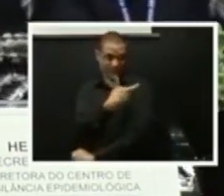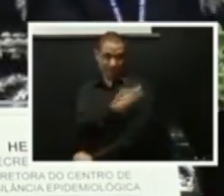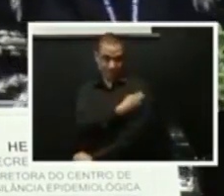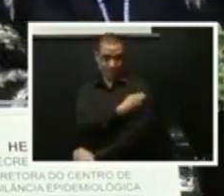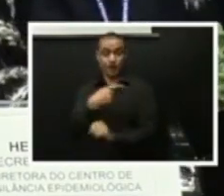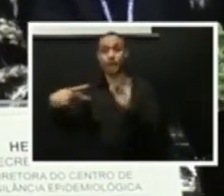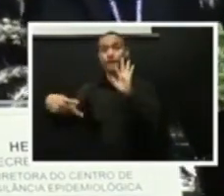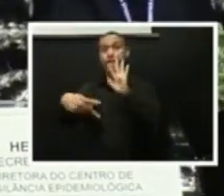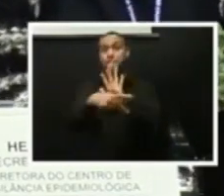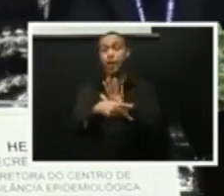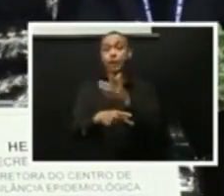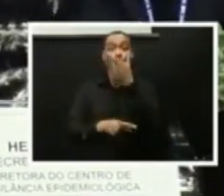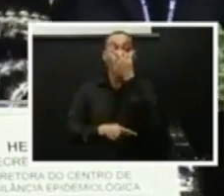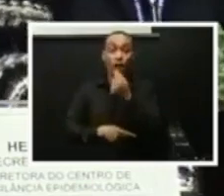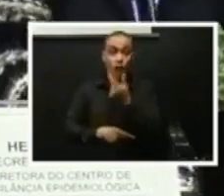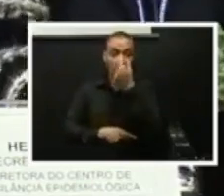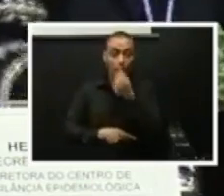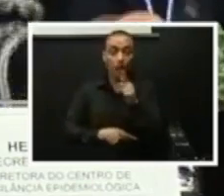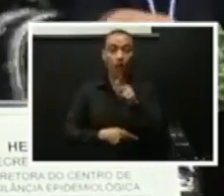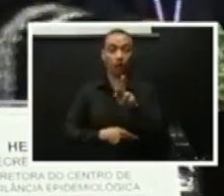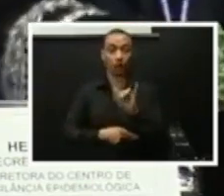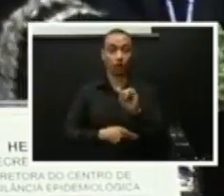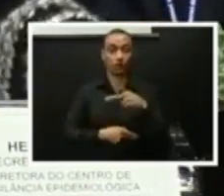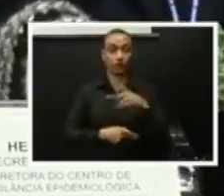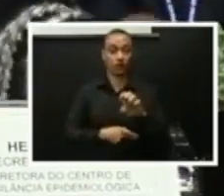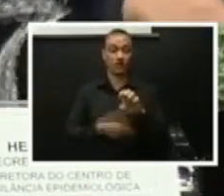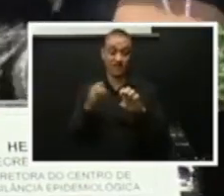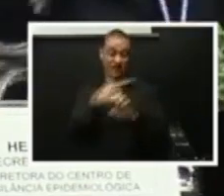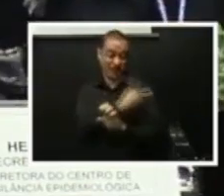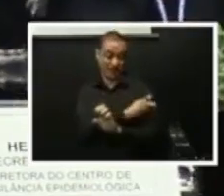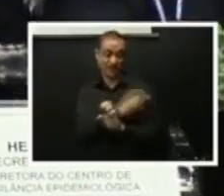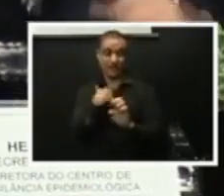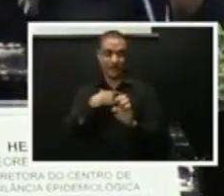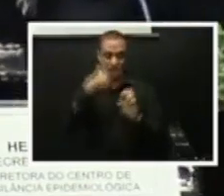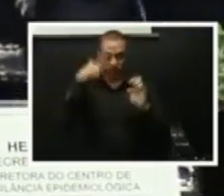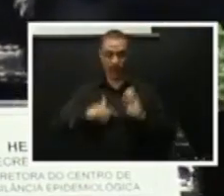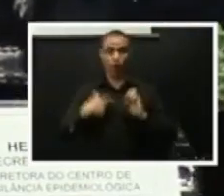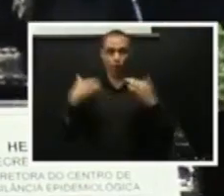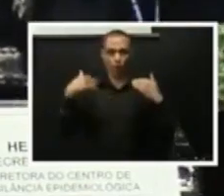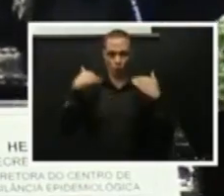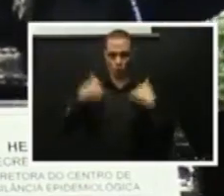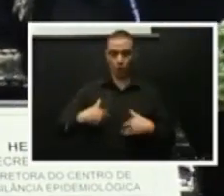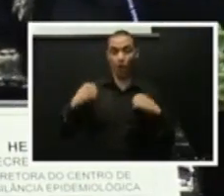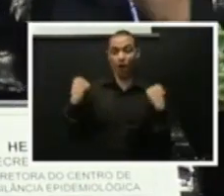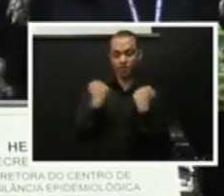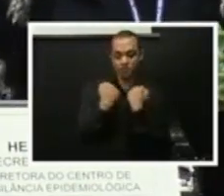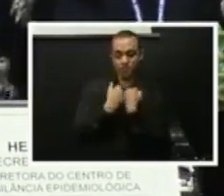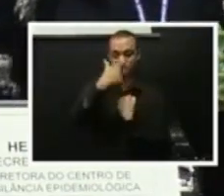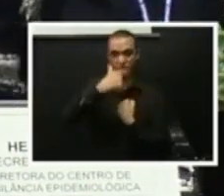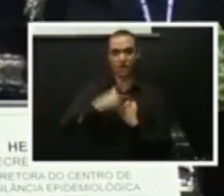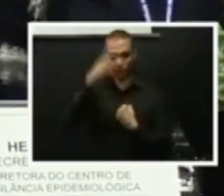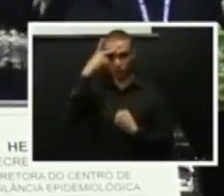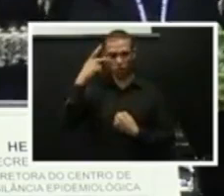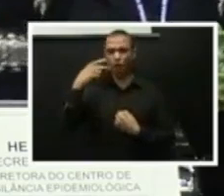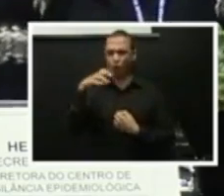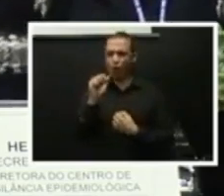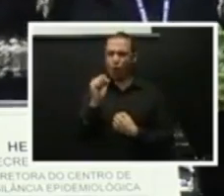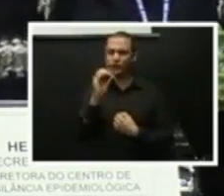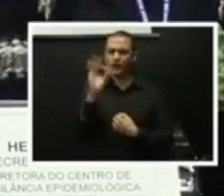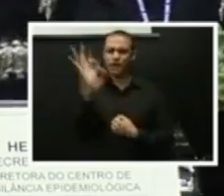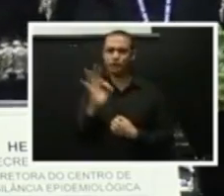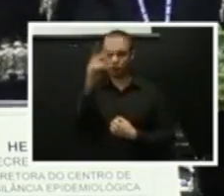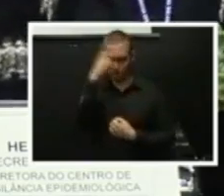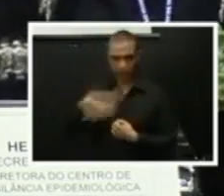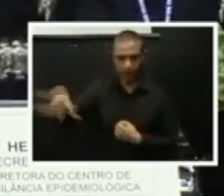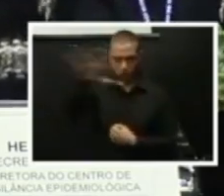vacina ela me dá cobertura ela deixa o sistema imunológico do indivíduo de oitenta por cento